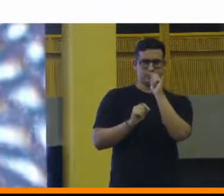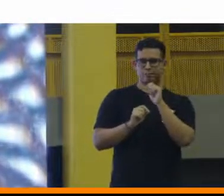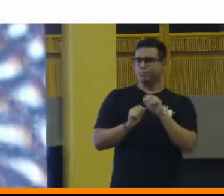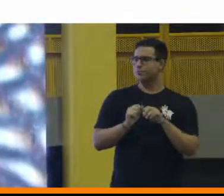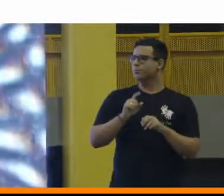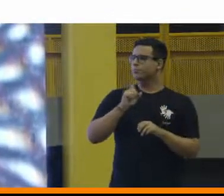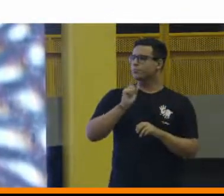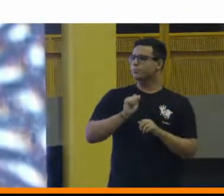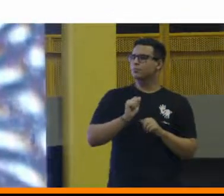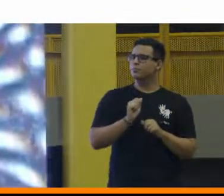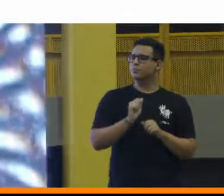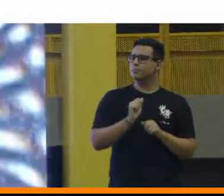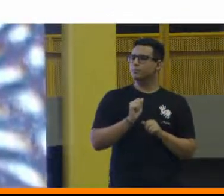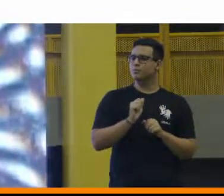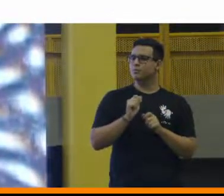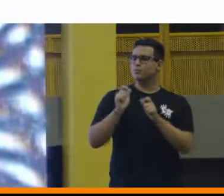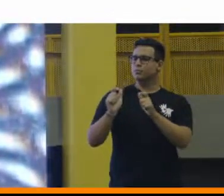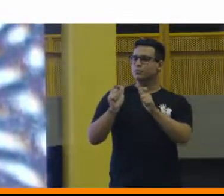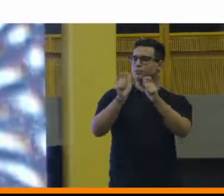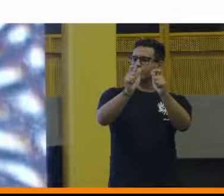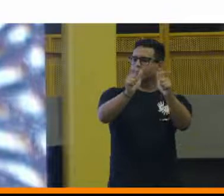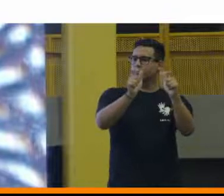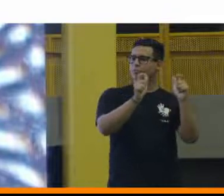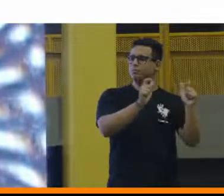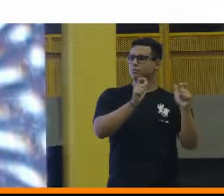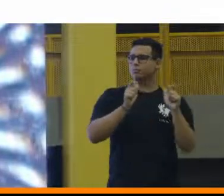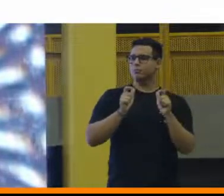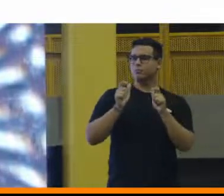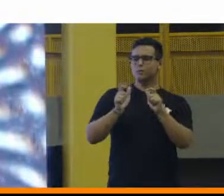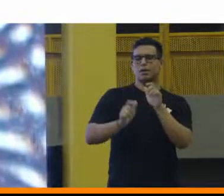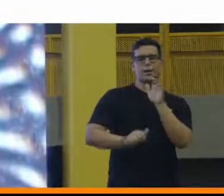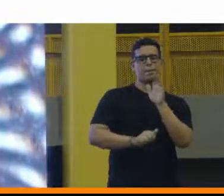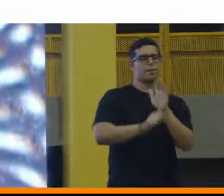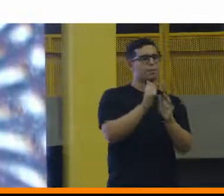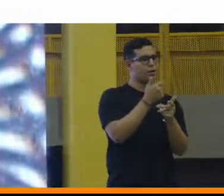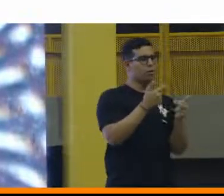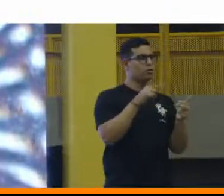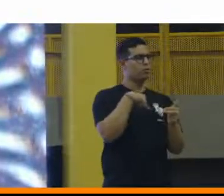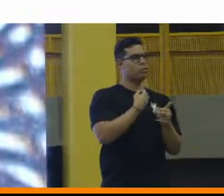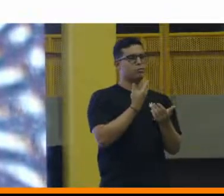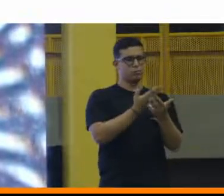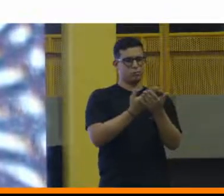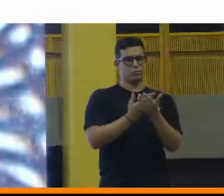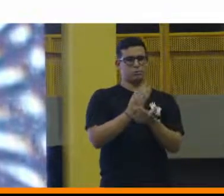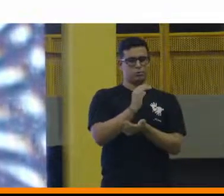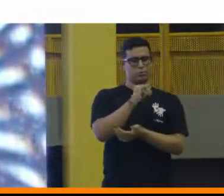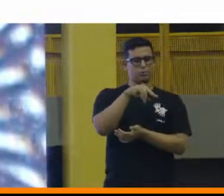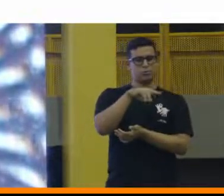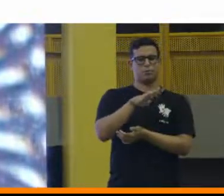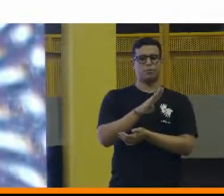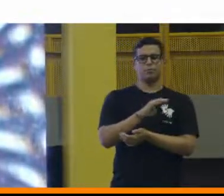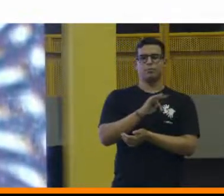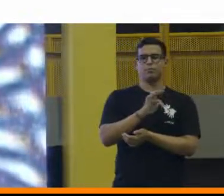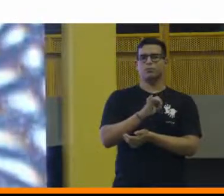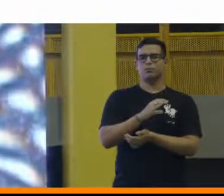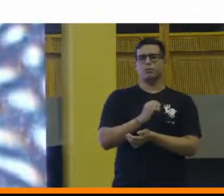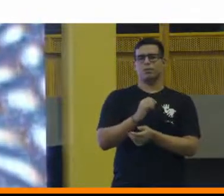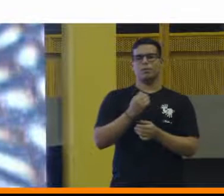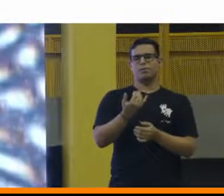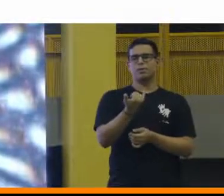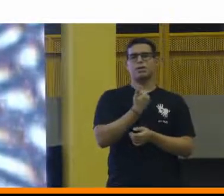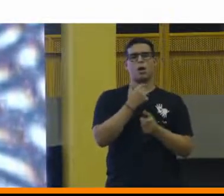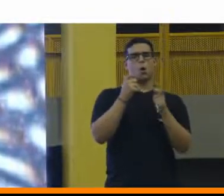é a primeira coisa que a gente vai estudar na cinemática. Ela vai me dizer onde é que o objeto